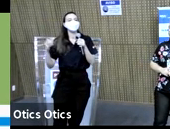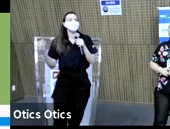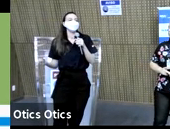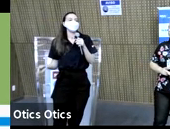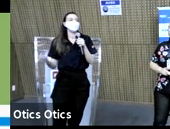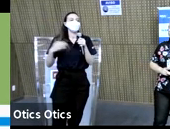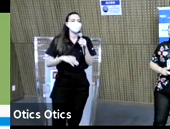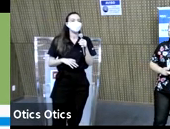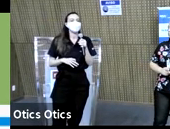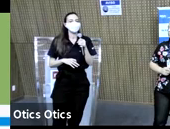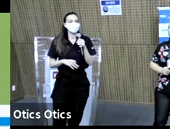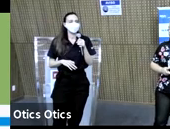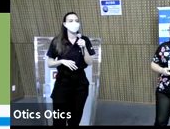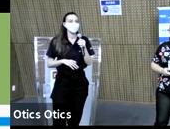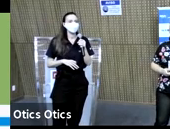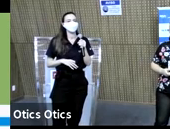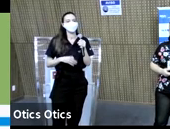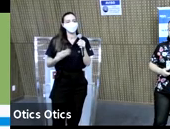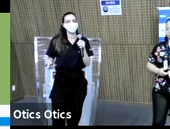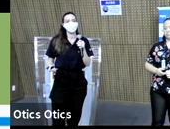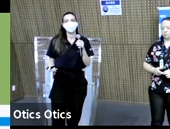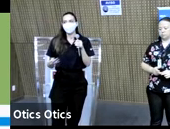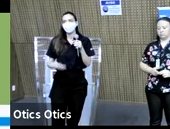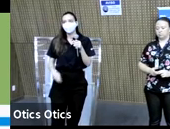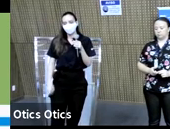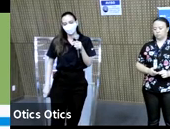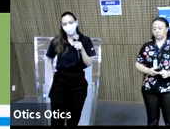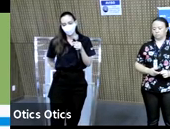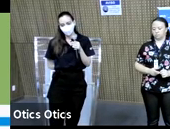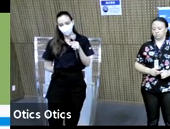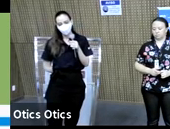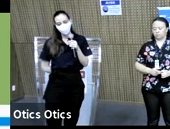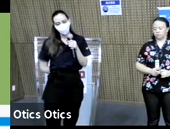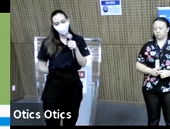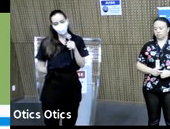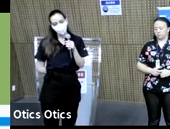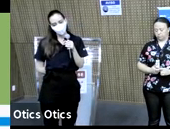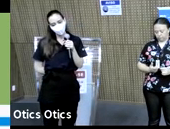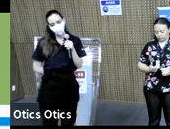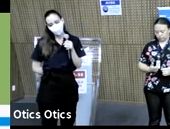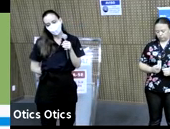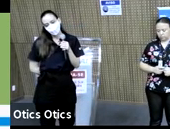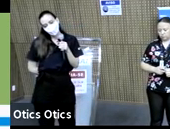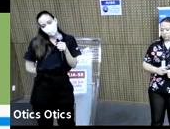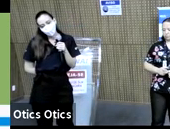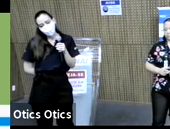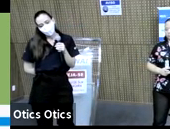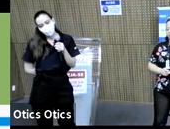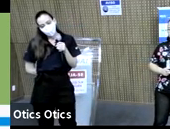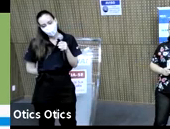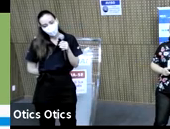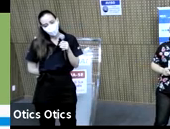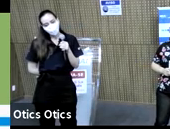consulta não é replicada essa informação, então acaba se perdendo essa informação na hora de puxar o indicador. E do